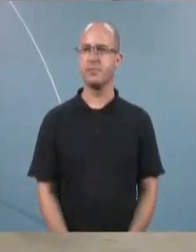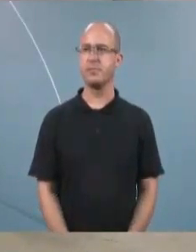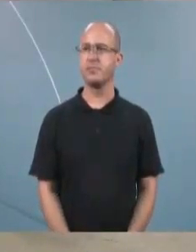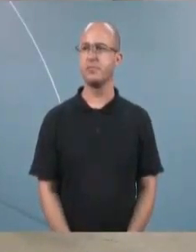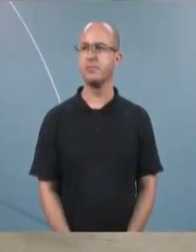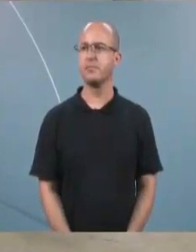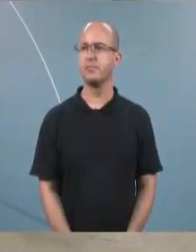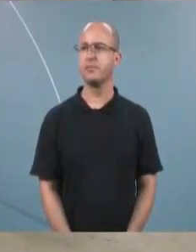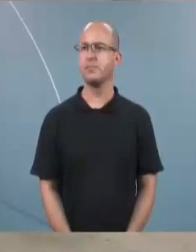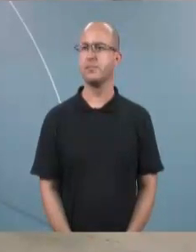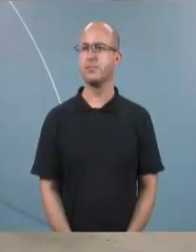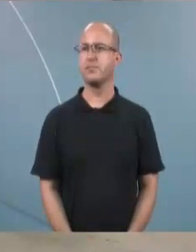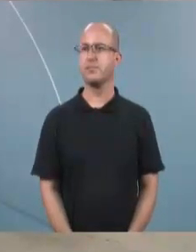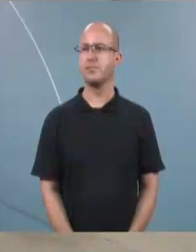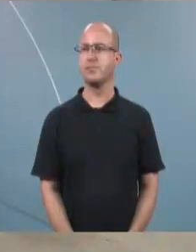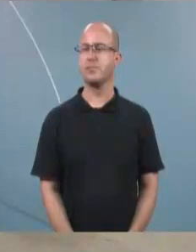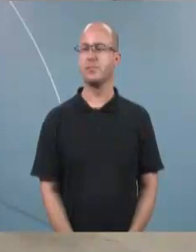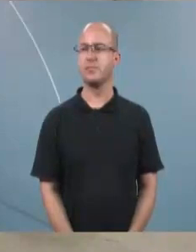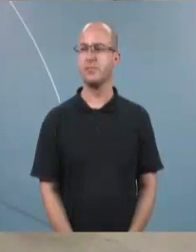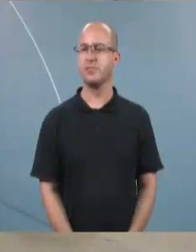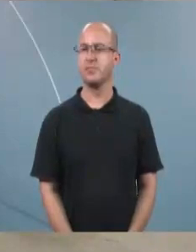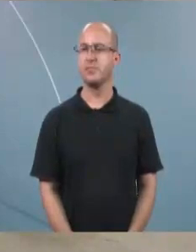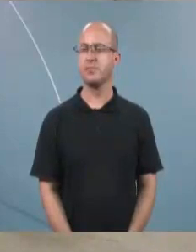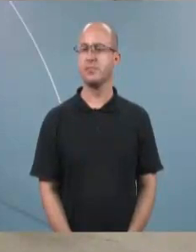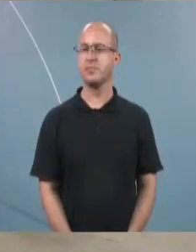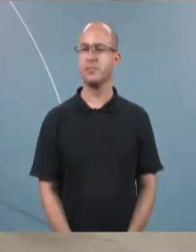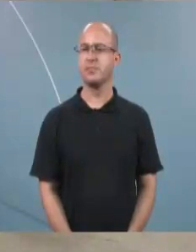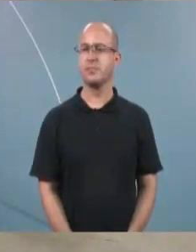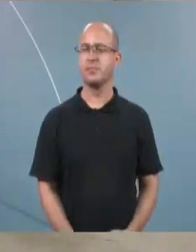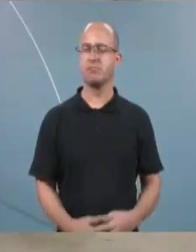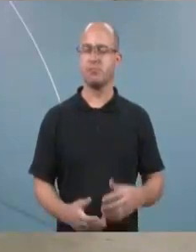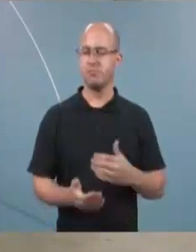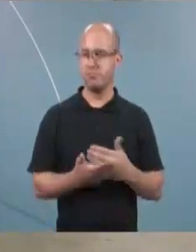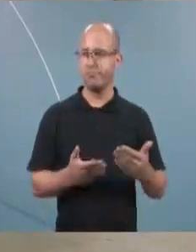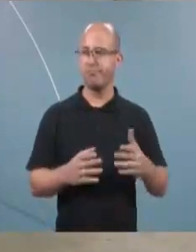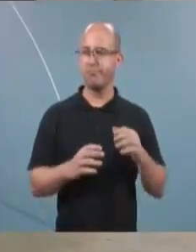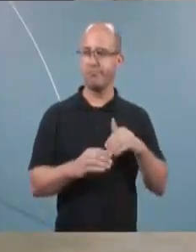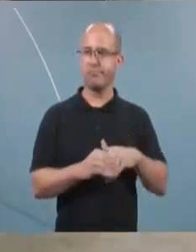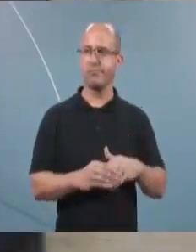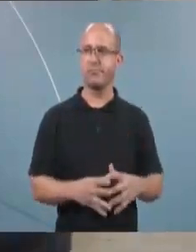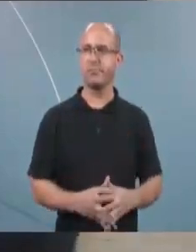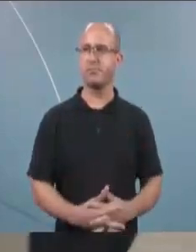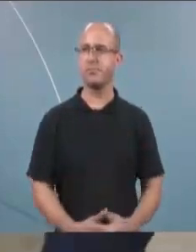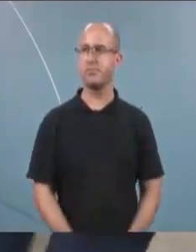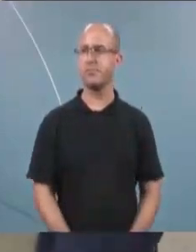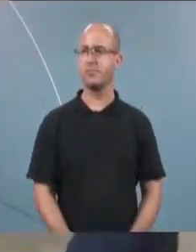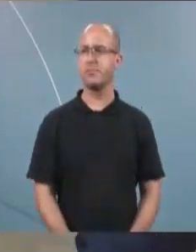painel aberto painel aberto painel painel se encontra aberto por favor